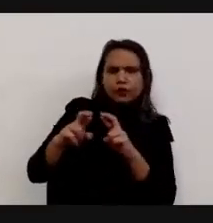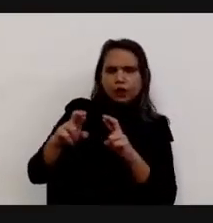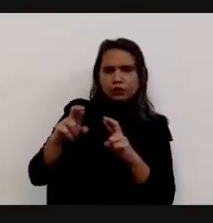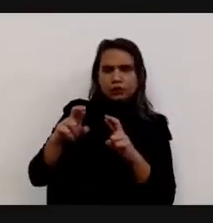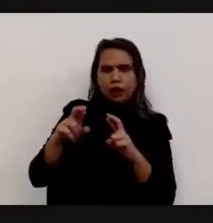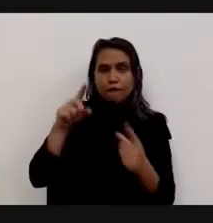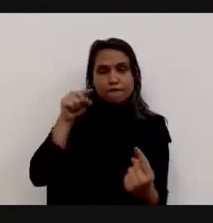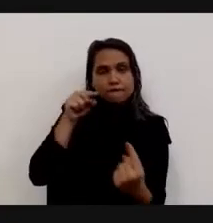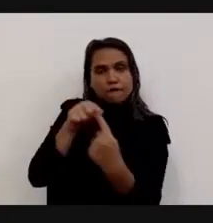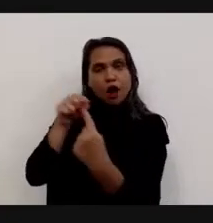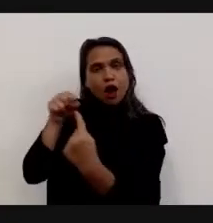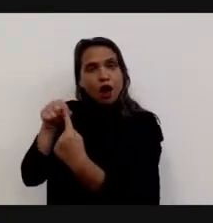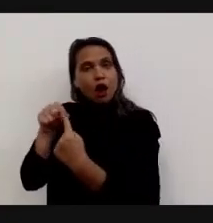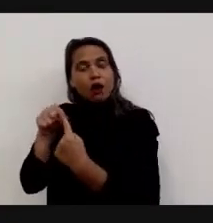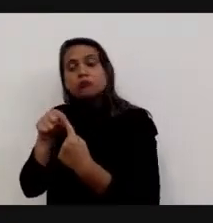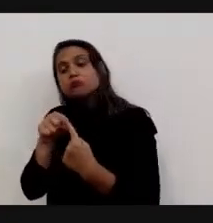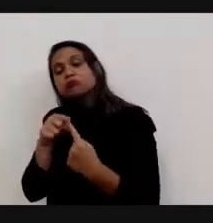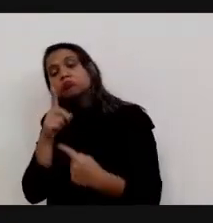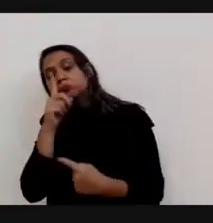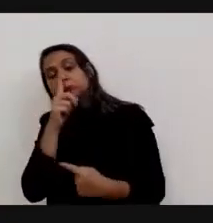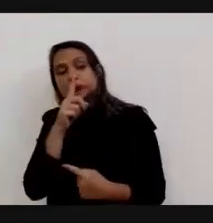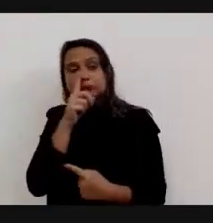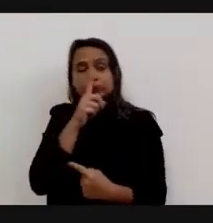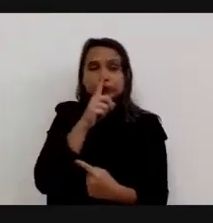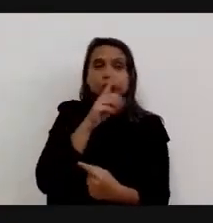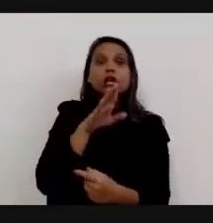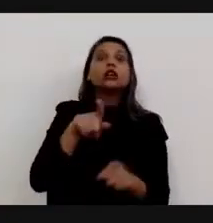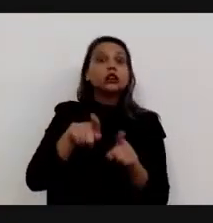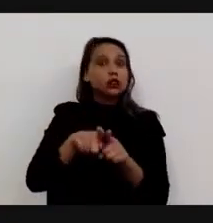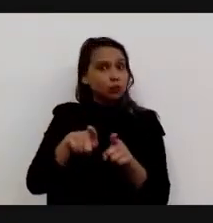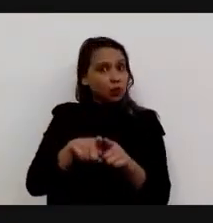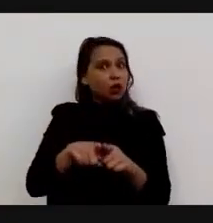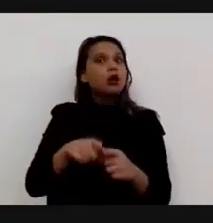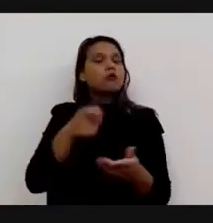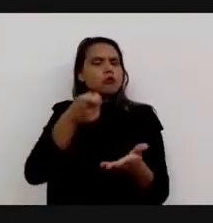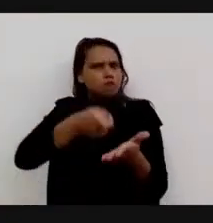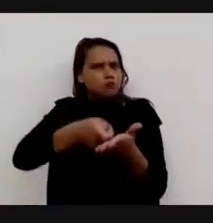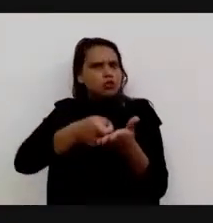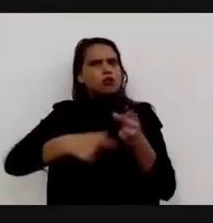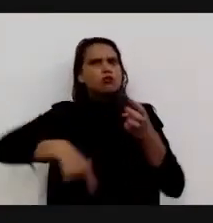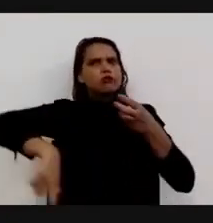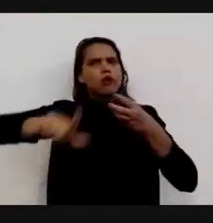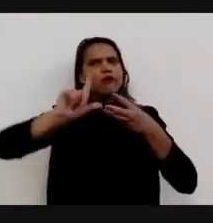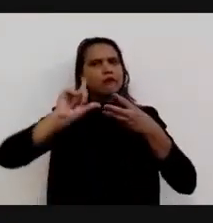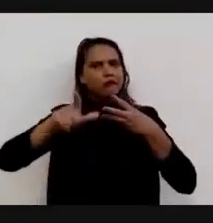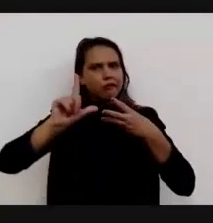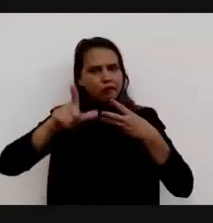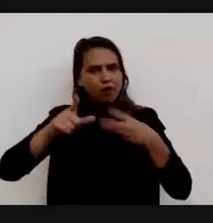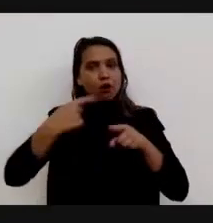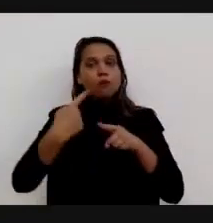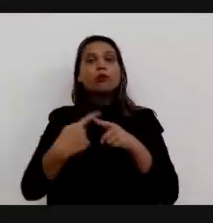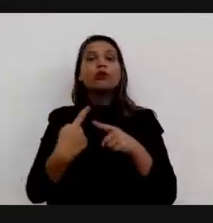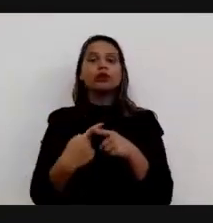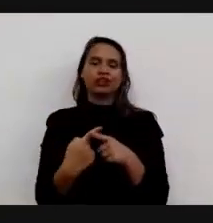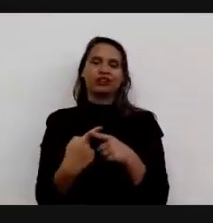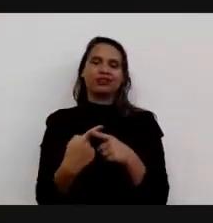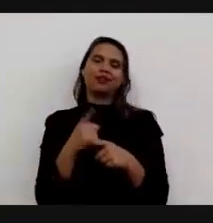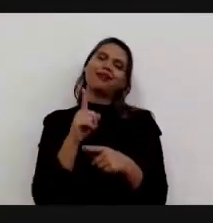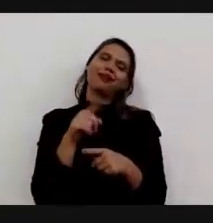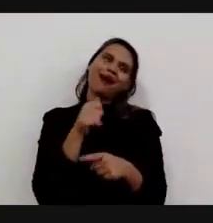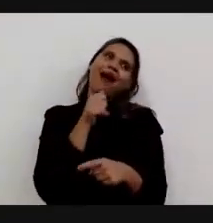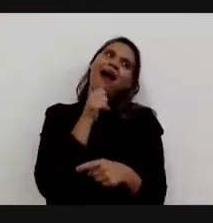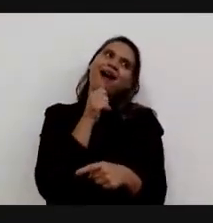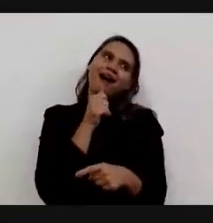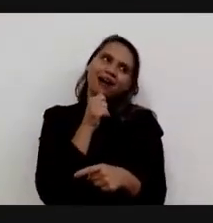verificando onde estão os pontos frágeis, mas também legislar propondo outras soluções. Então, ainda é muito embrionário.